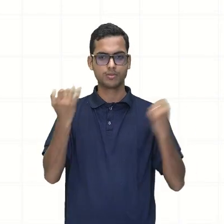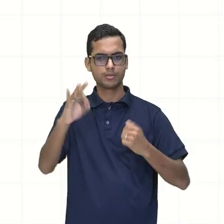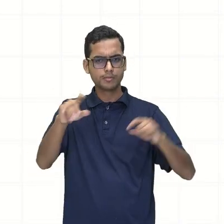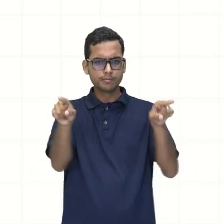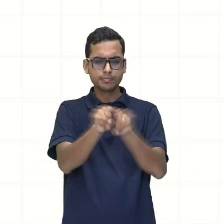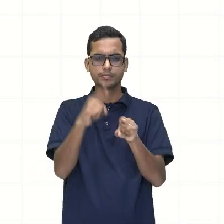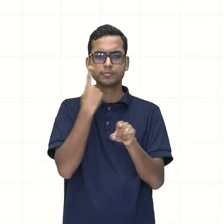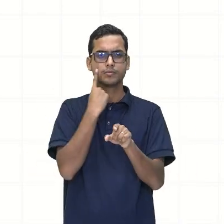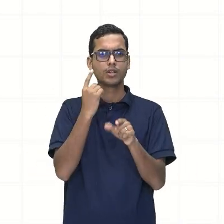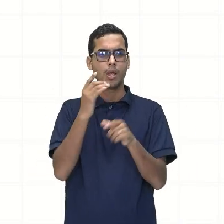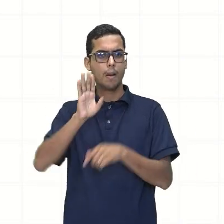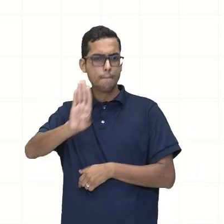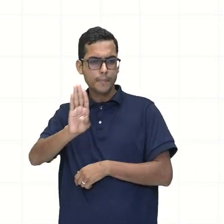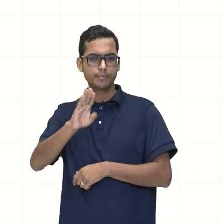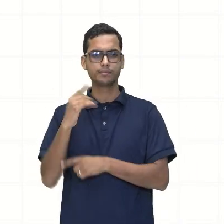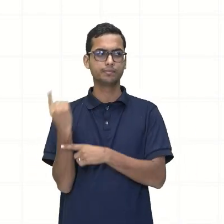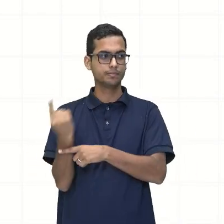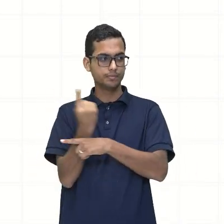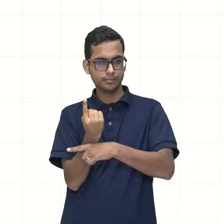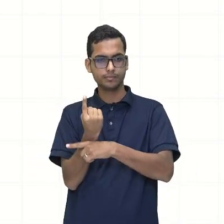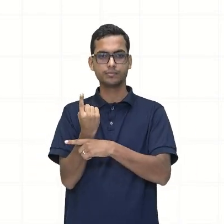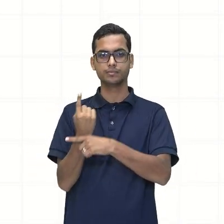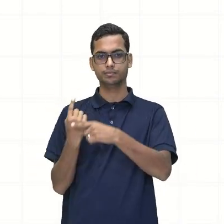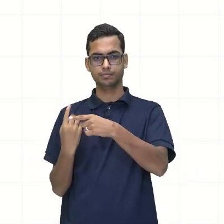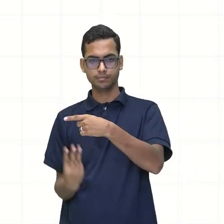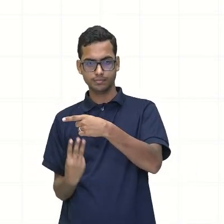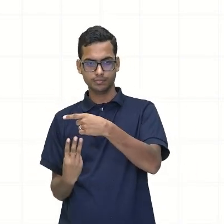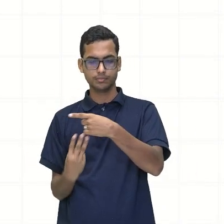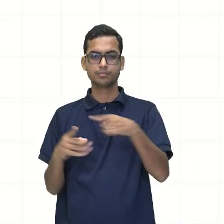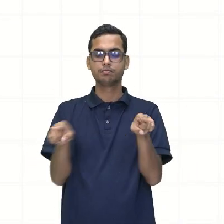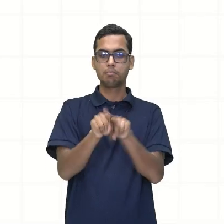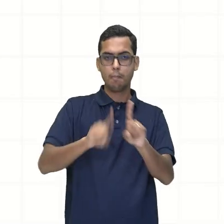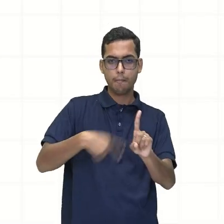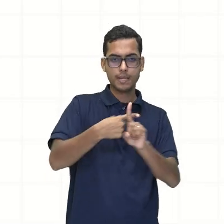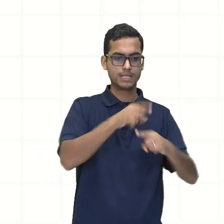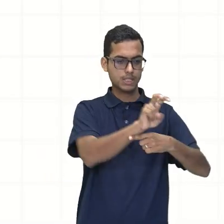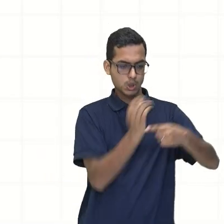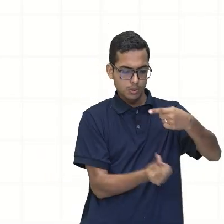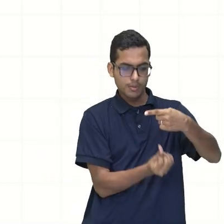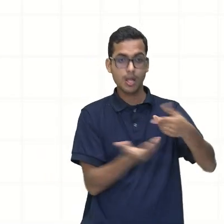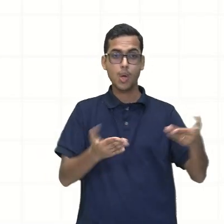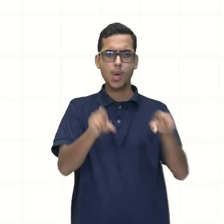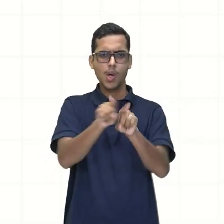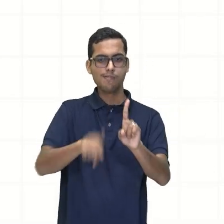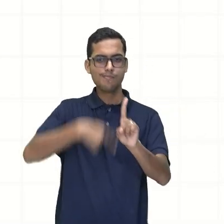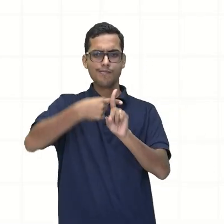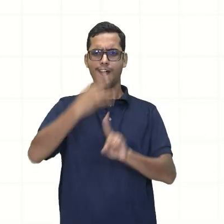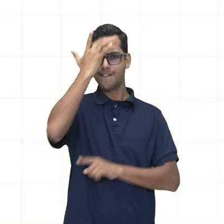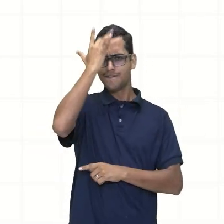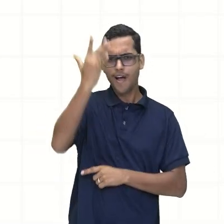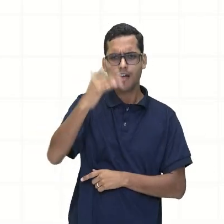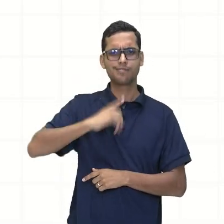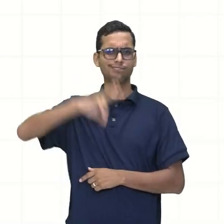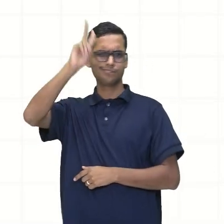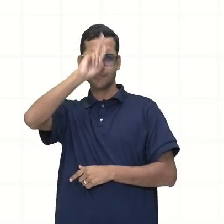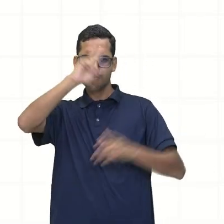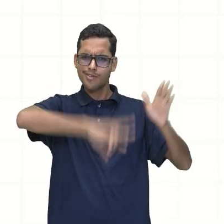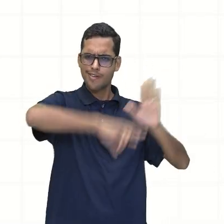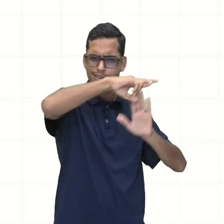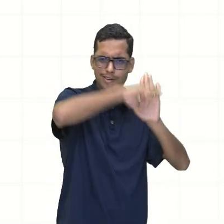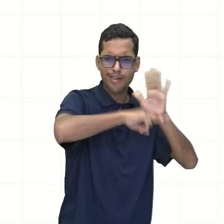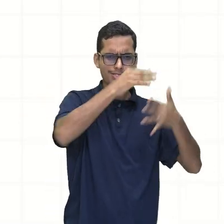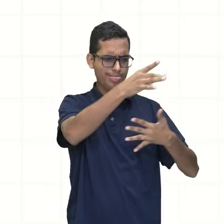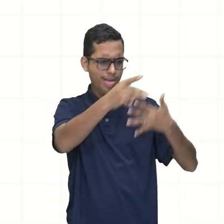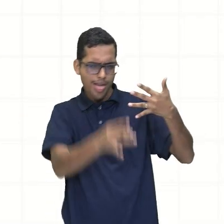11 sobre 3 mais 5 sobre 6. Quando é adição fica mais fácil, né? Que a gente não precisa lembrar das regrinhas